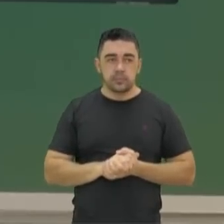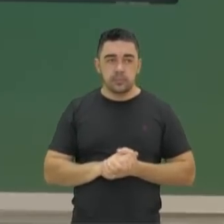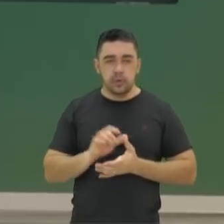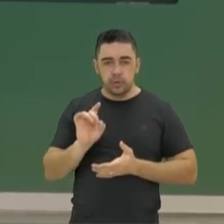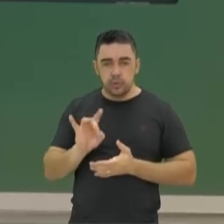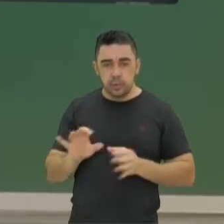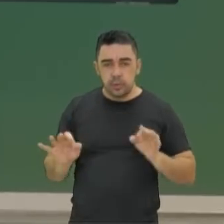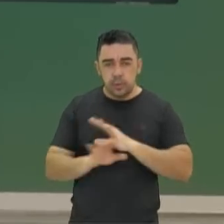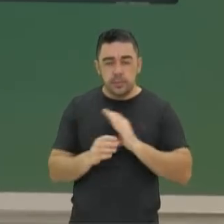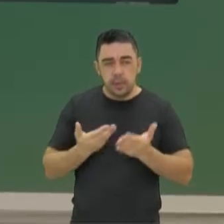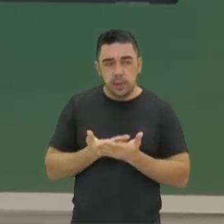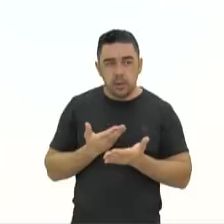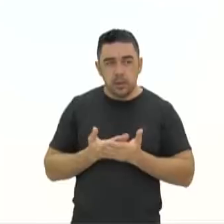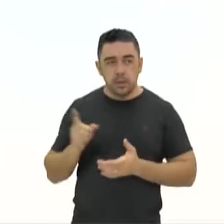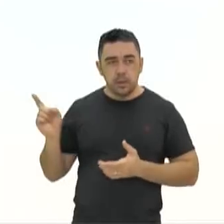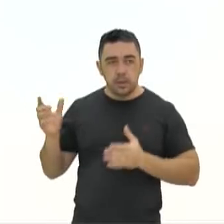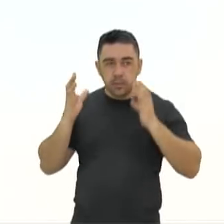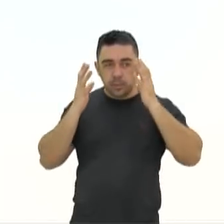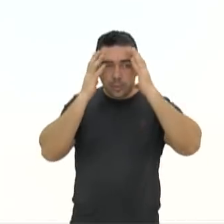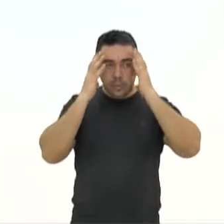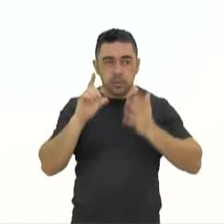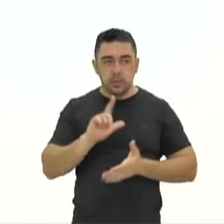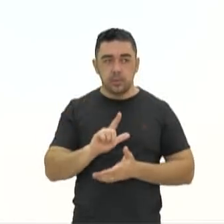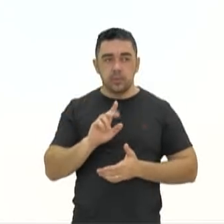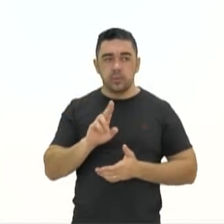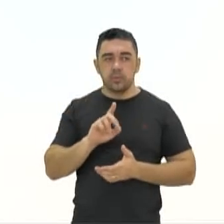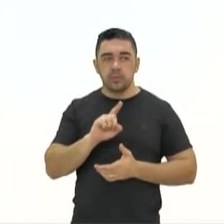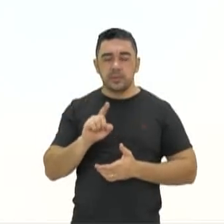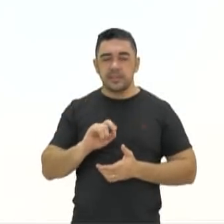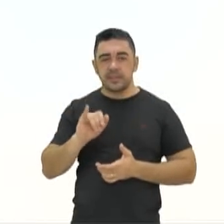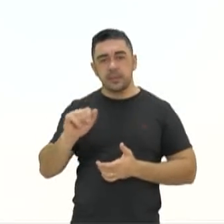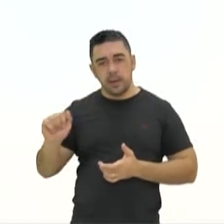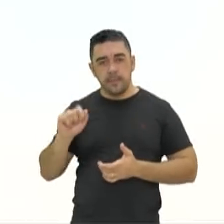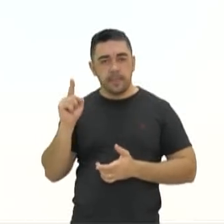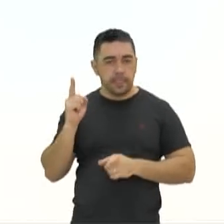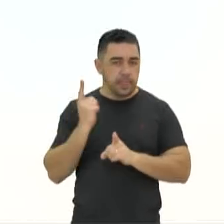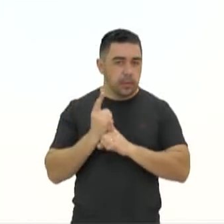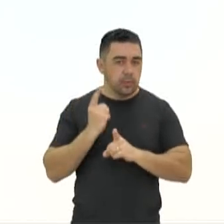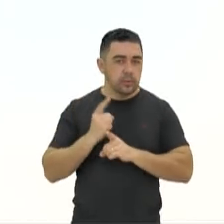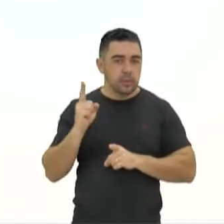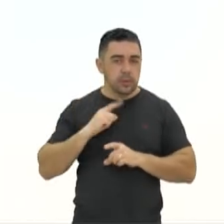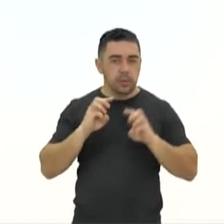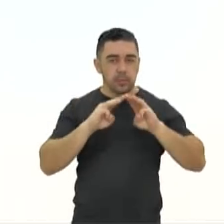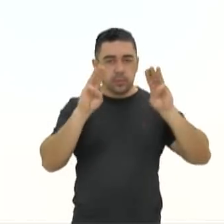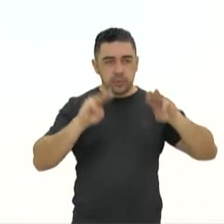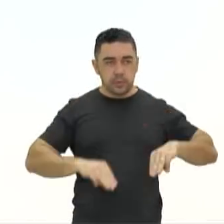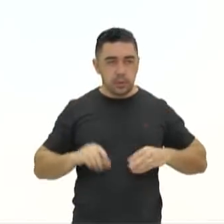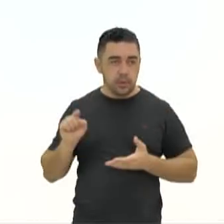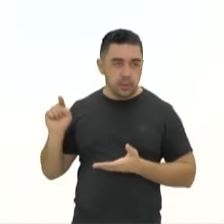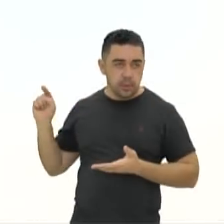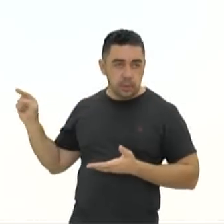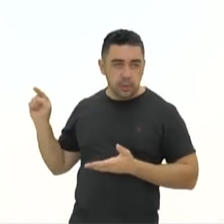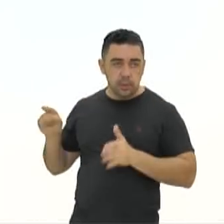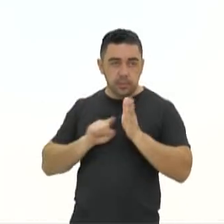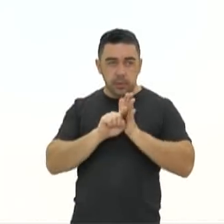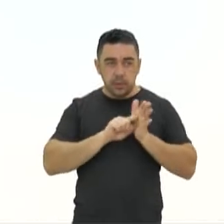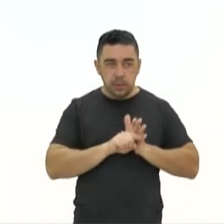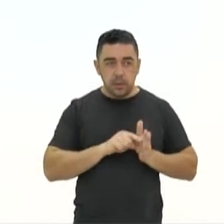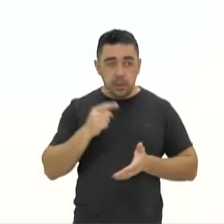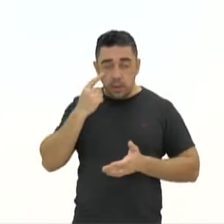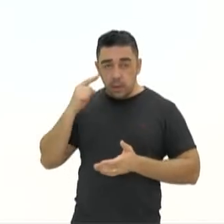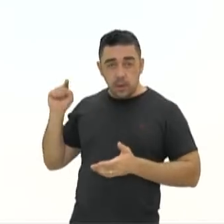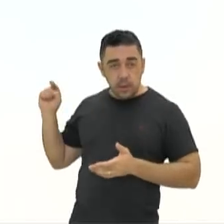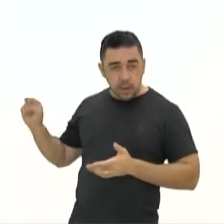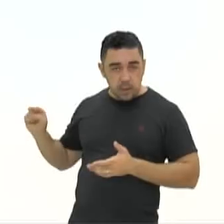terminar a aula aqui, gente, o crânio de Luzia. O crânio de Luzia é encontrado nos escombros do Museu Nacional, dizem pesquisadores. Segundo a